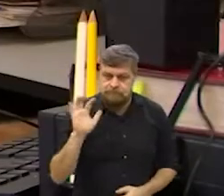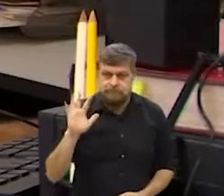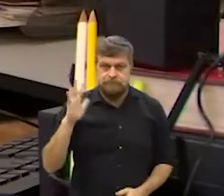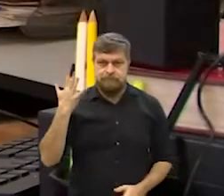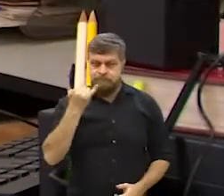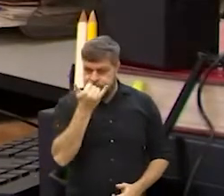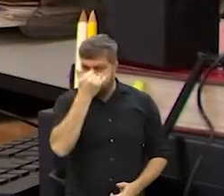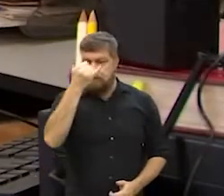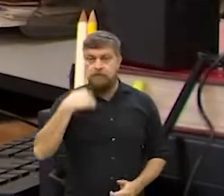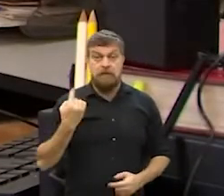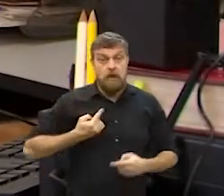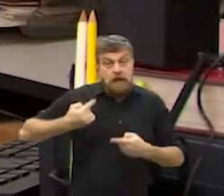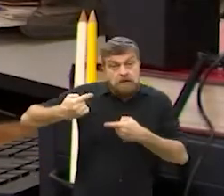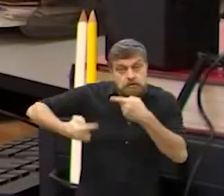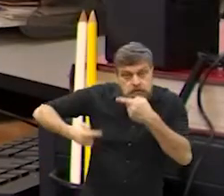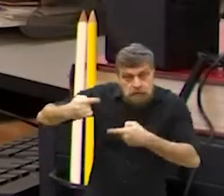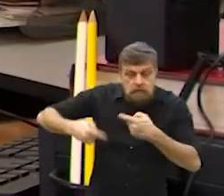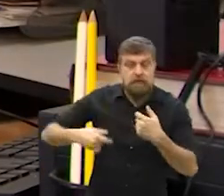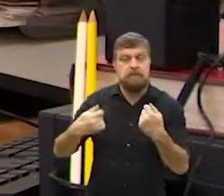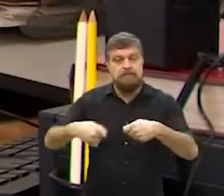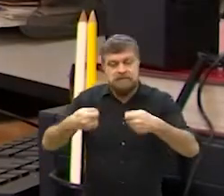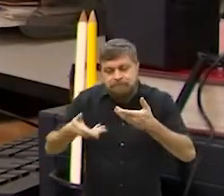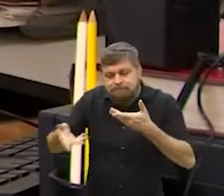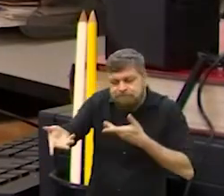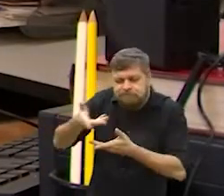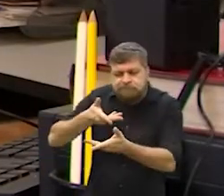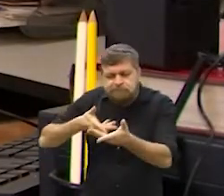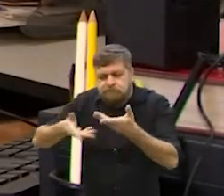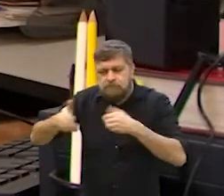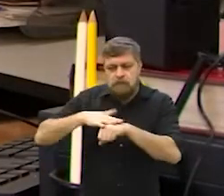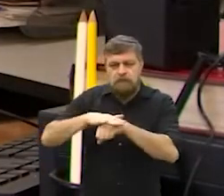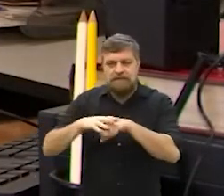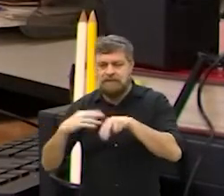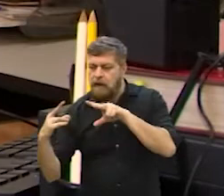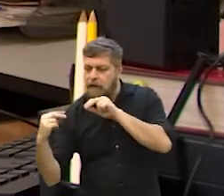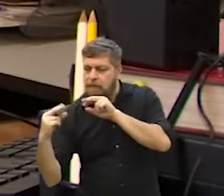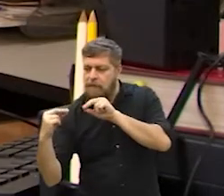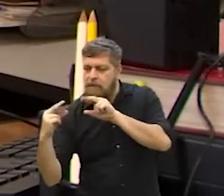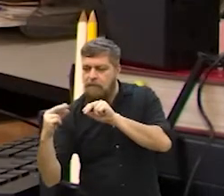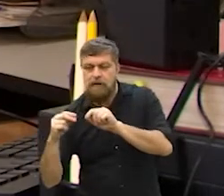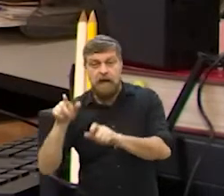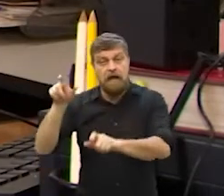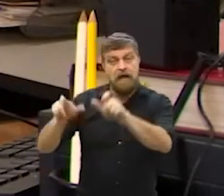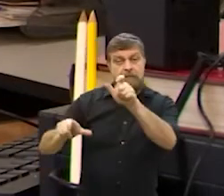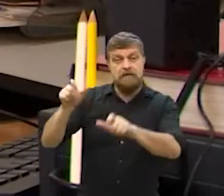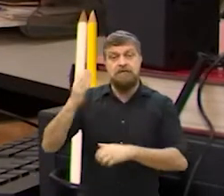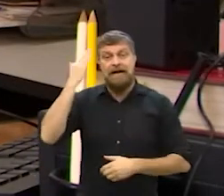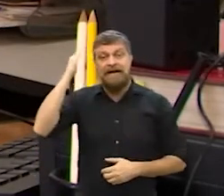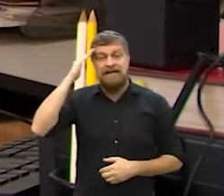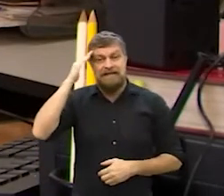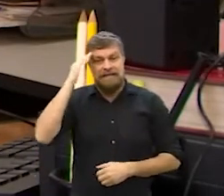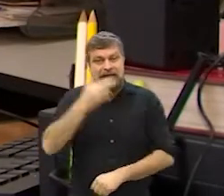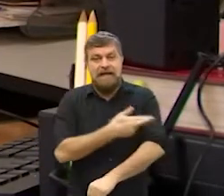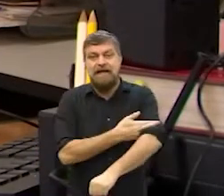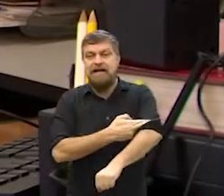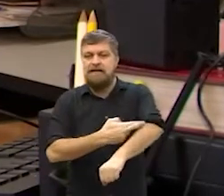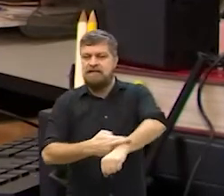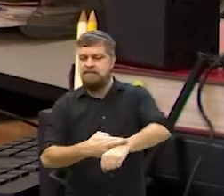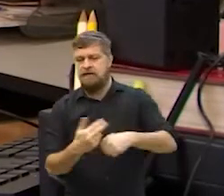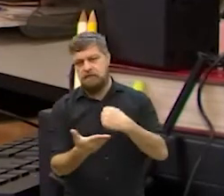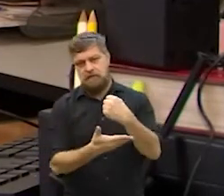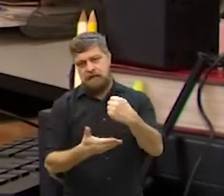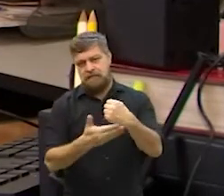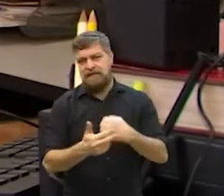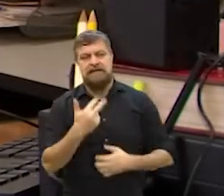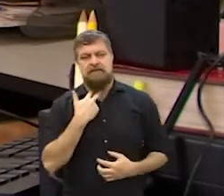o nós precisamos de alugar precisamos conversar e as pessoas precisam entender que respeita à base de